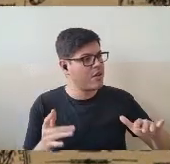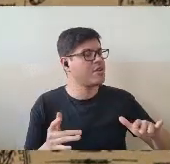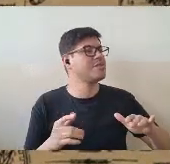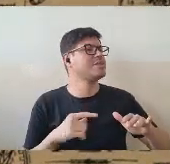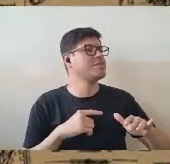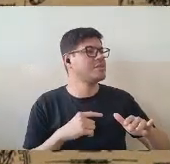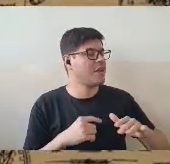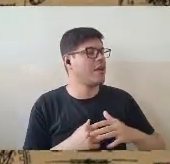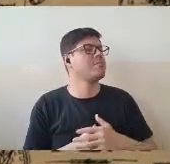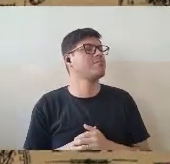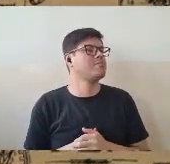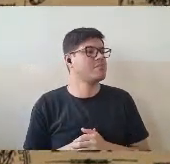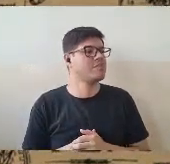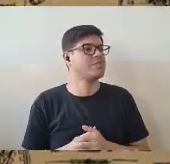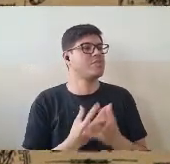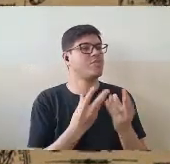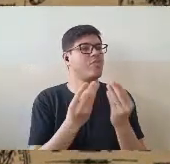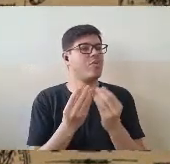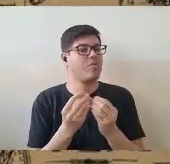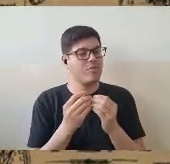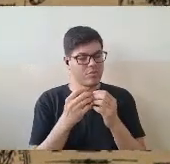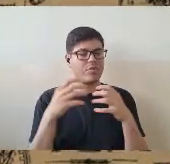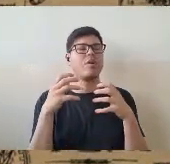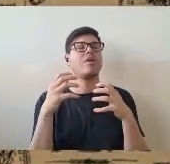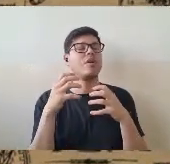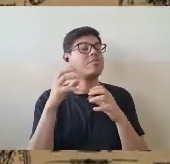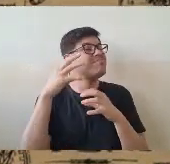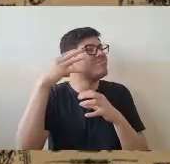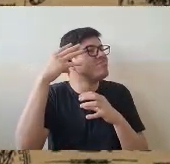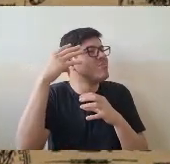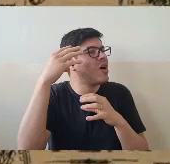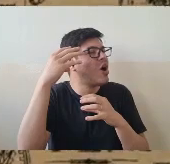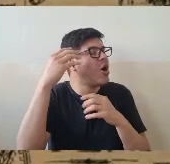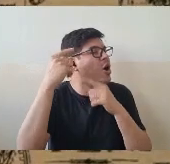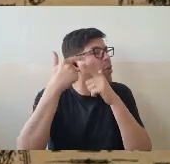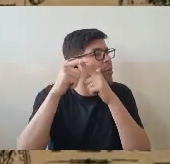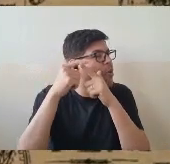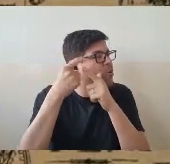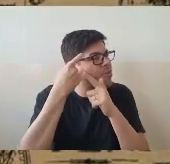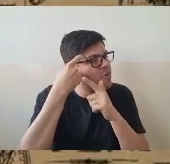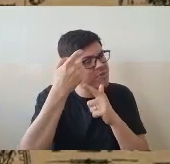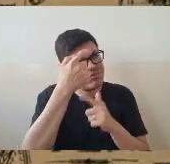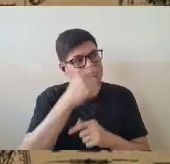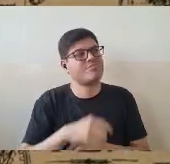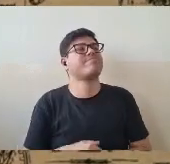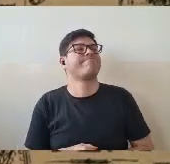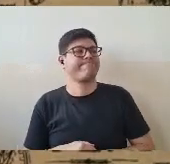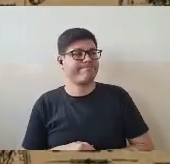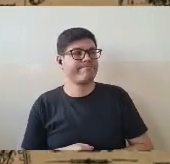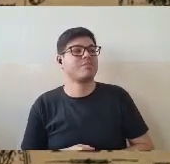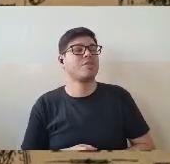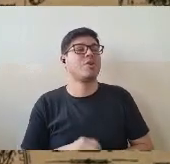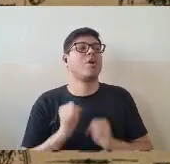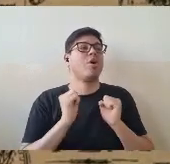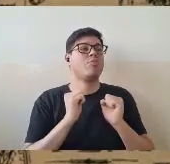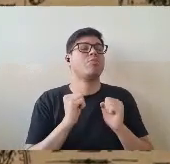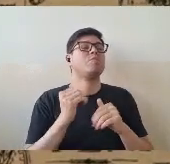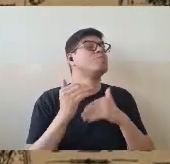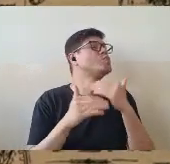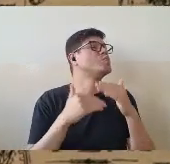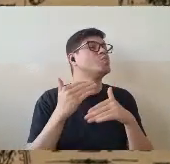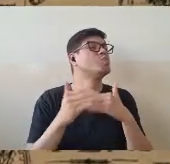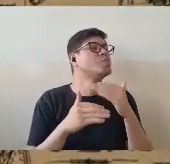dependendo da crise da convulsão, acaba ficando com sequela neurológica a posteriori. Sim. Isso é um transtorno, né, na vida